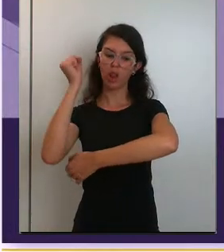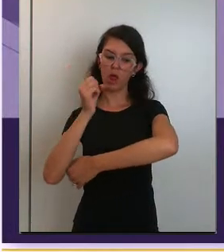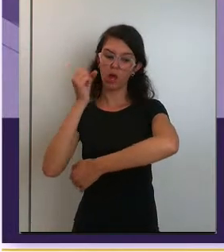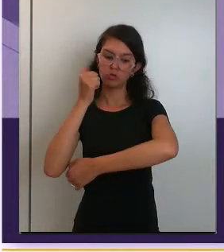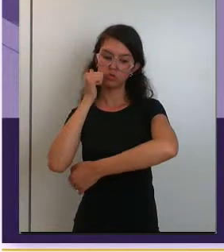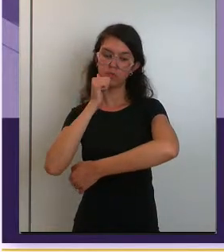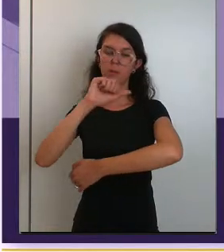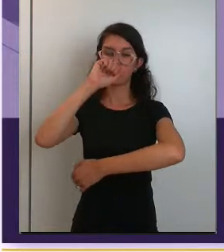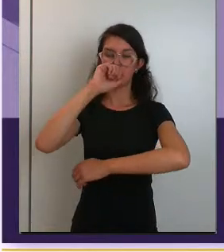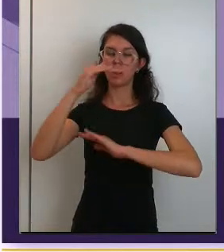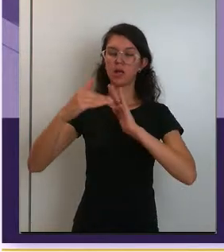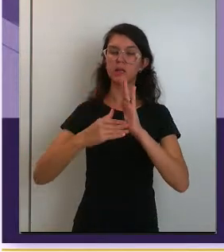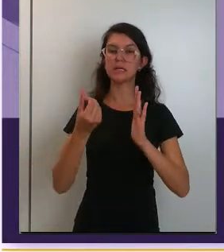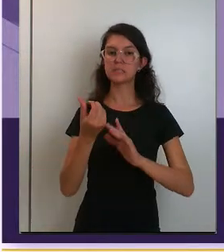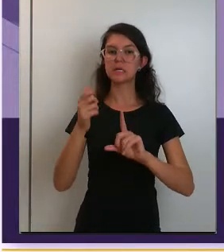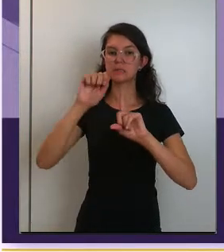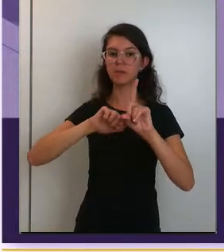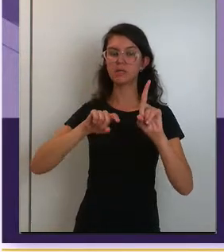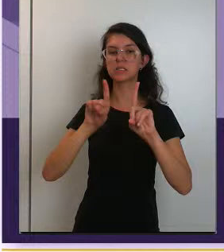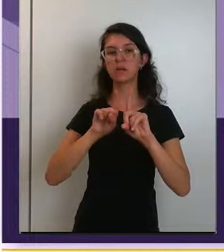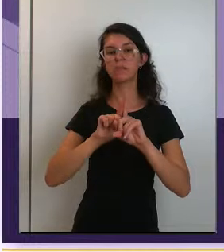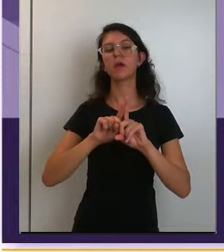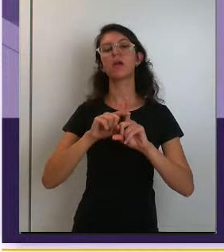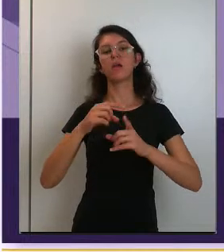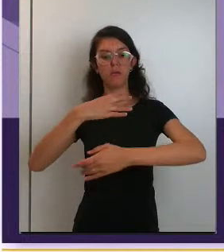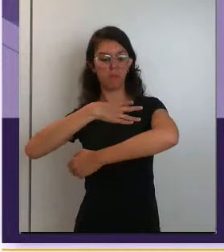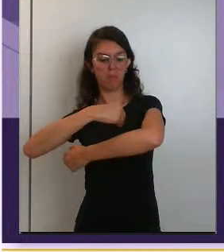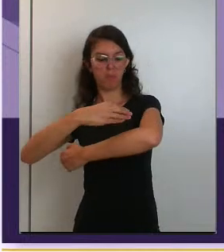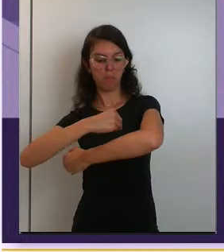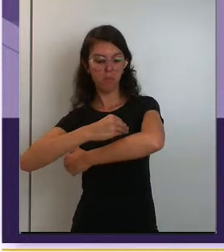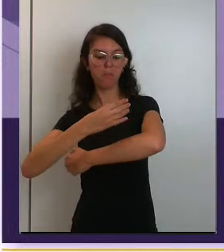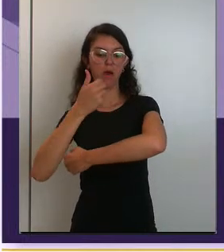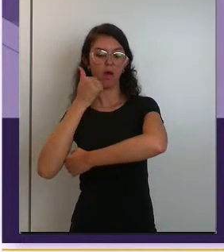de um pré-natal adequado, né, e